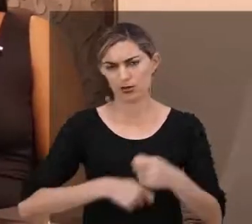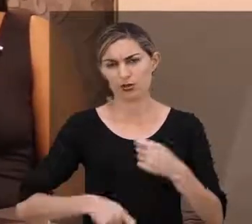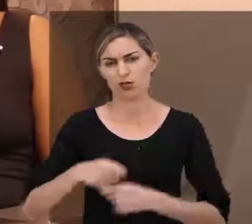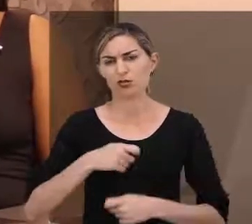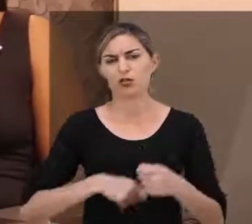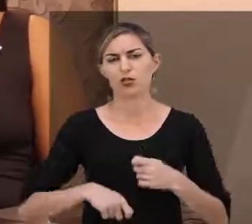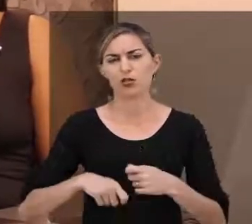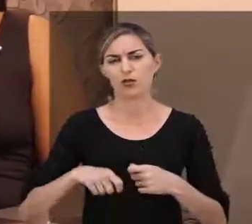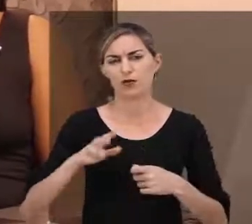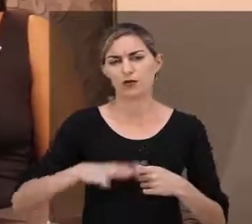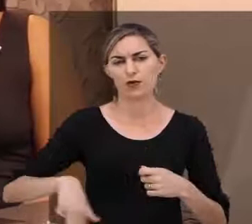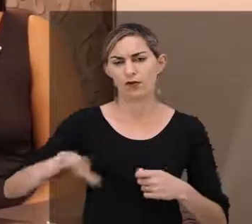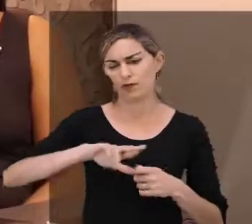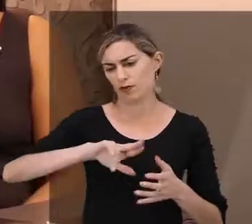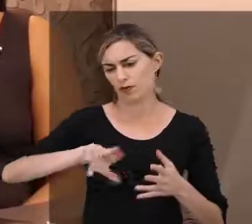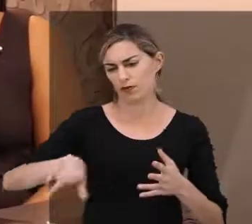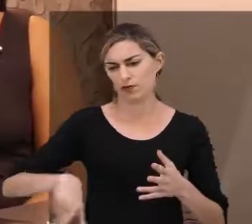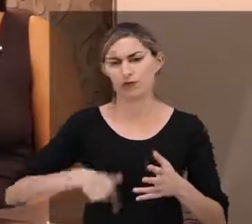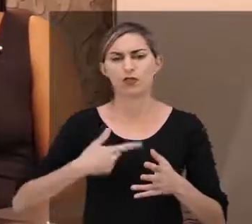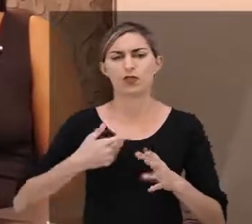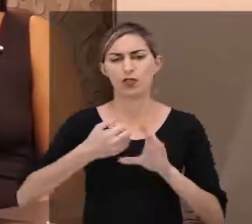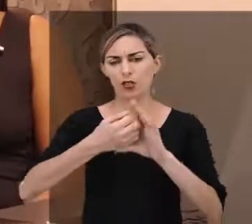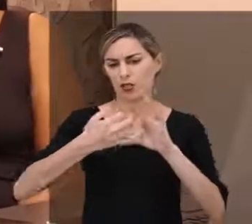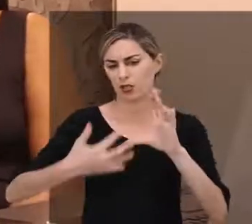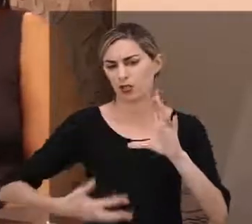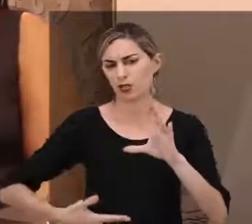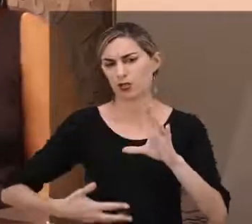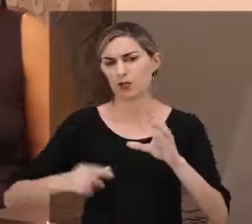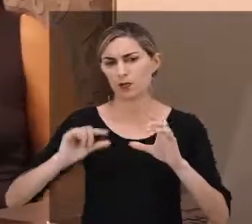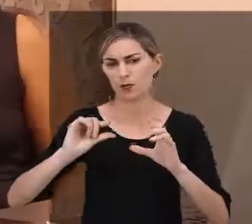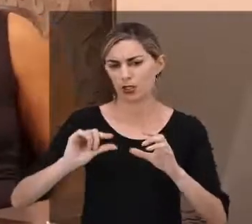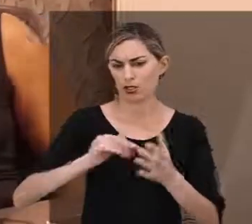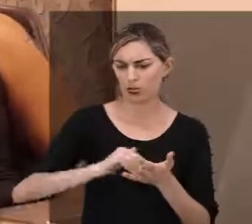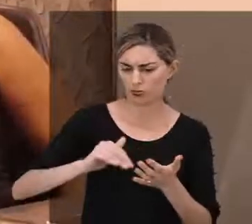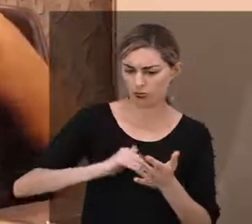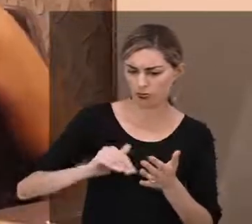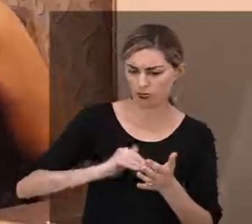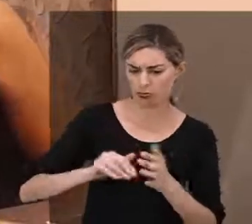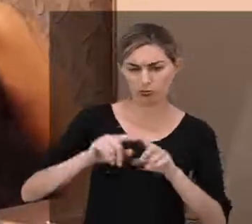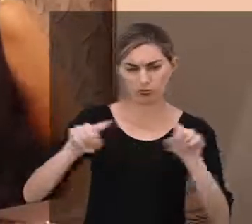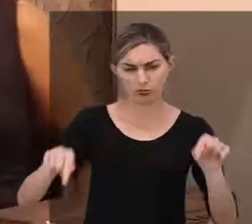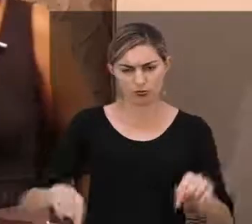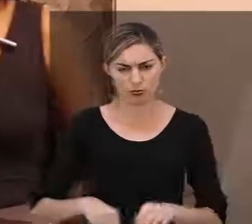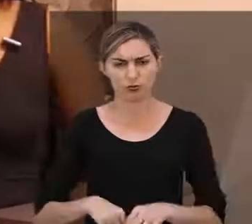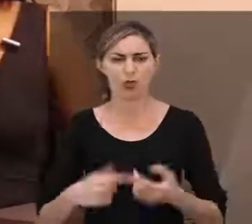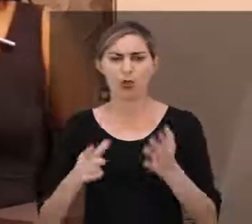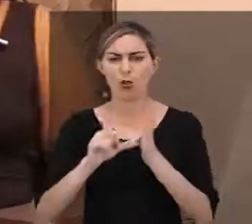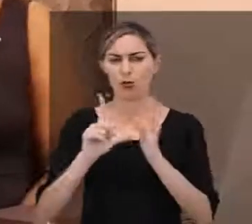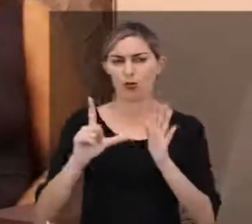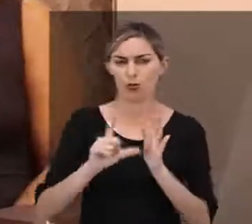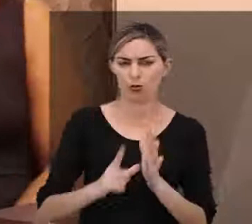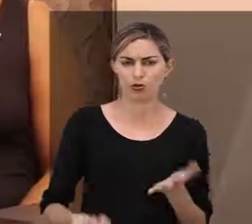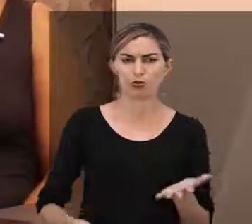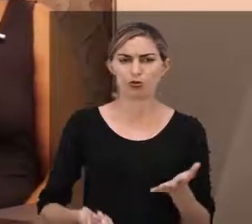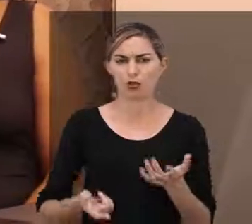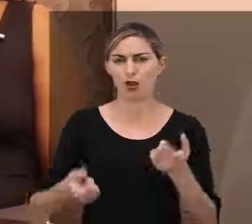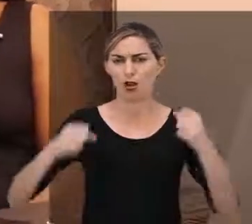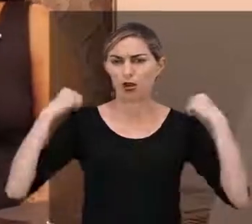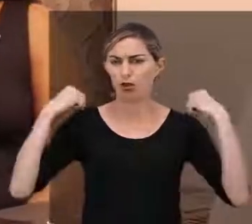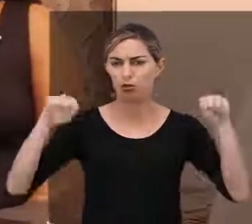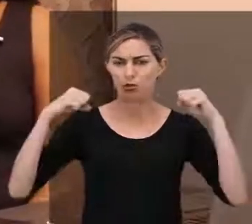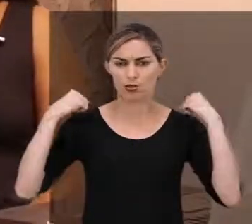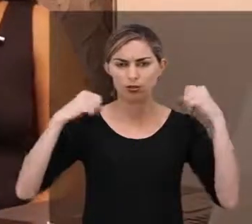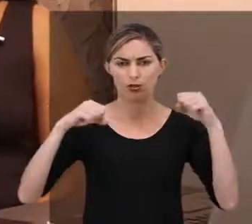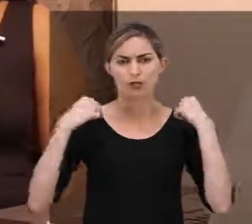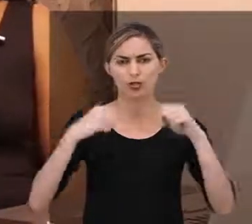né, que vão envolver uma série de aspectos que vão desde pequenos escritórios a lojas, academias e